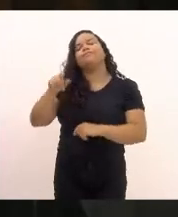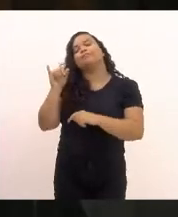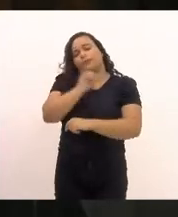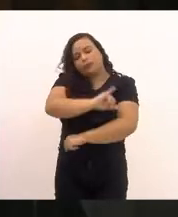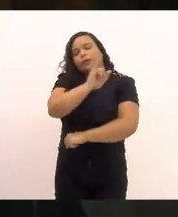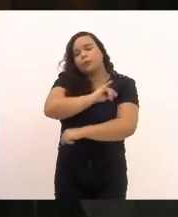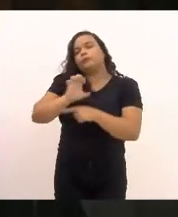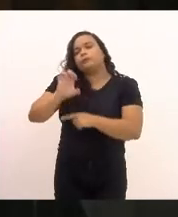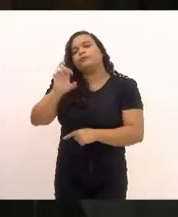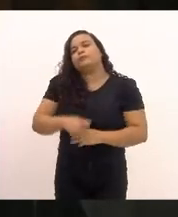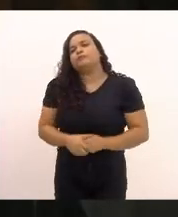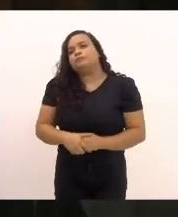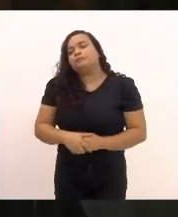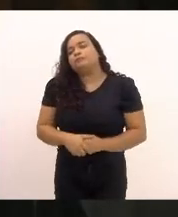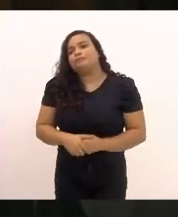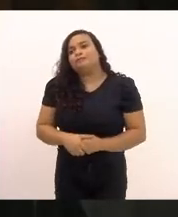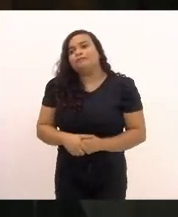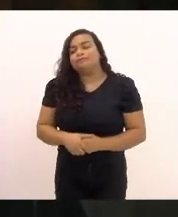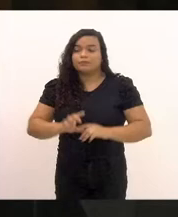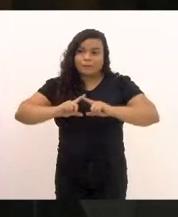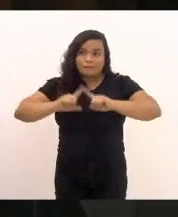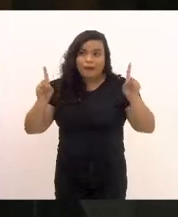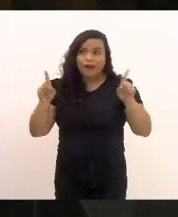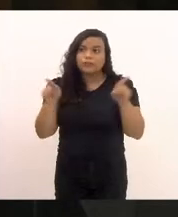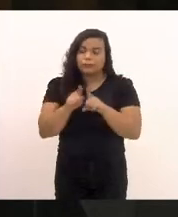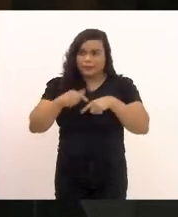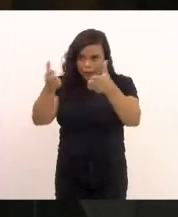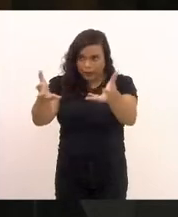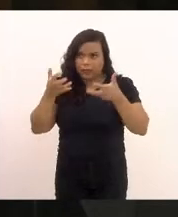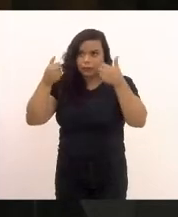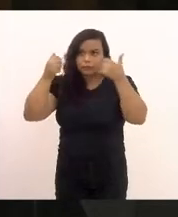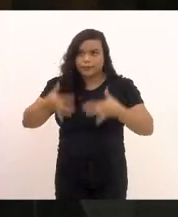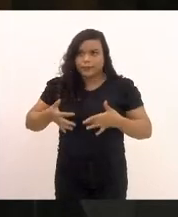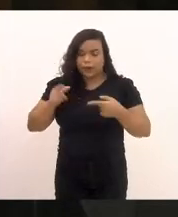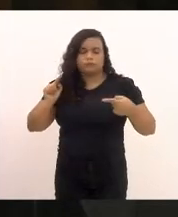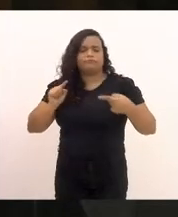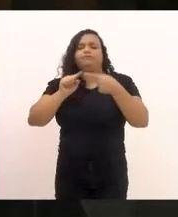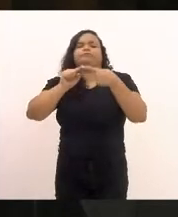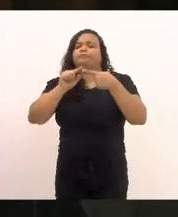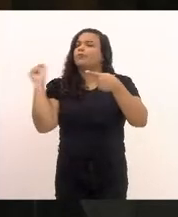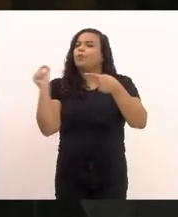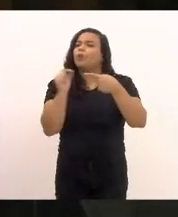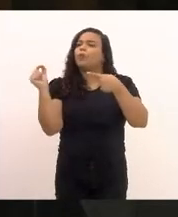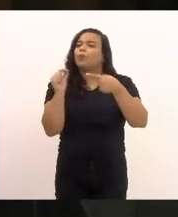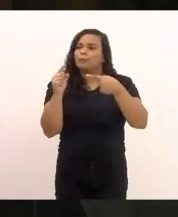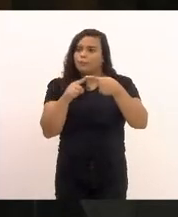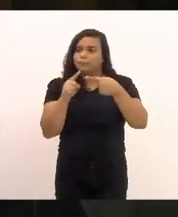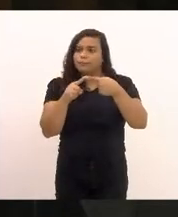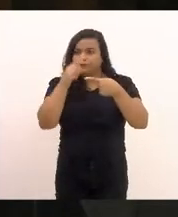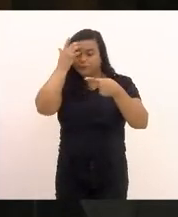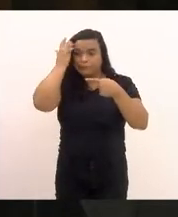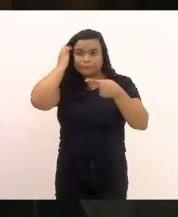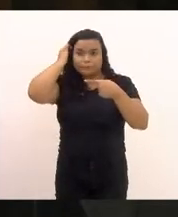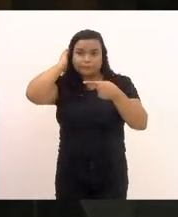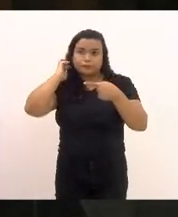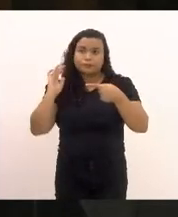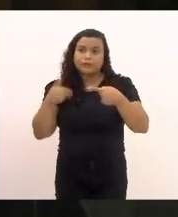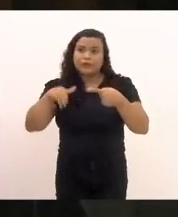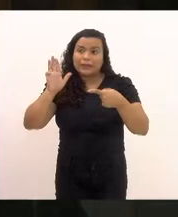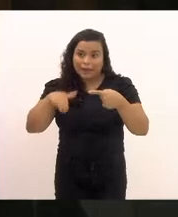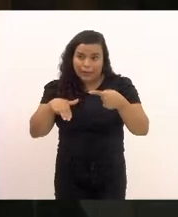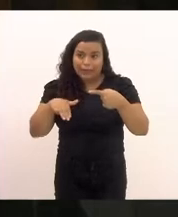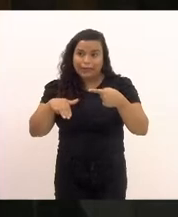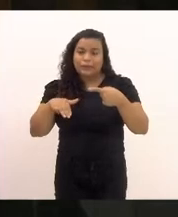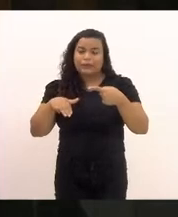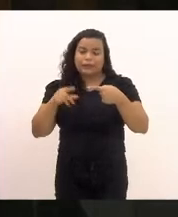de Janeiro. Mas eu quero tratar diretamente de um ponto. Quem não permitiu